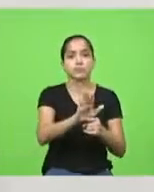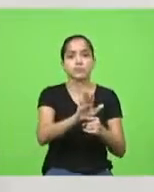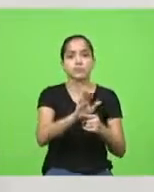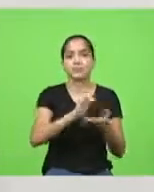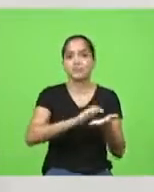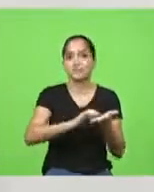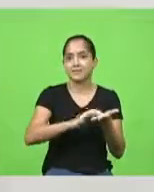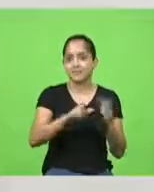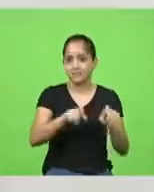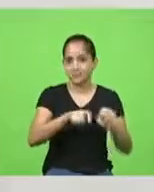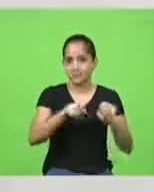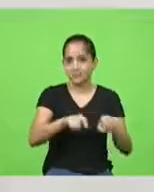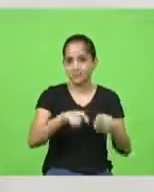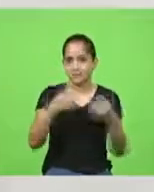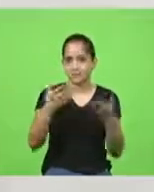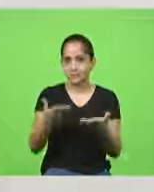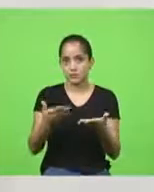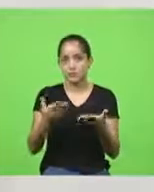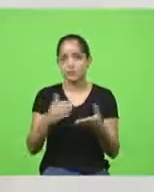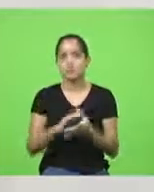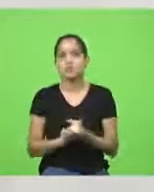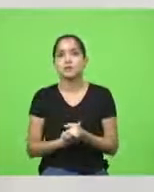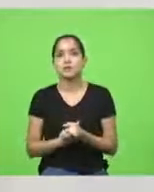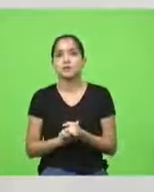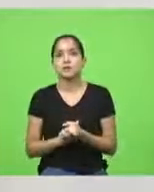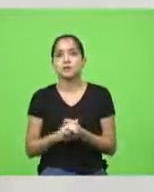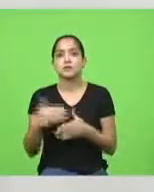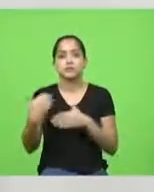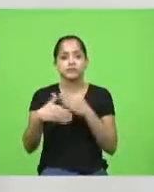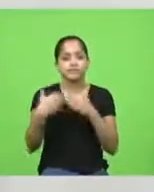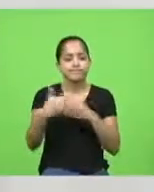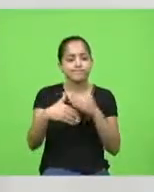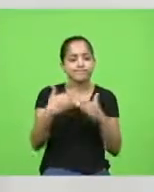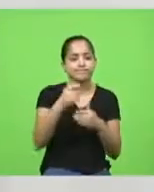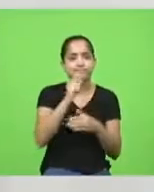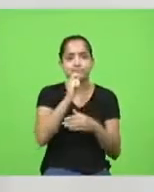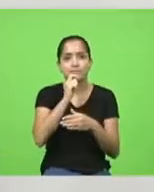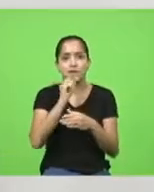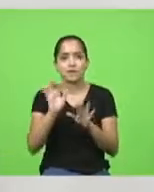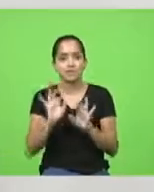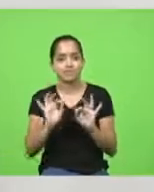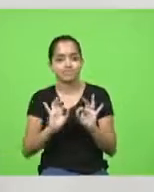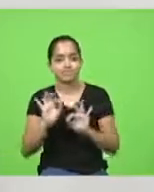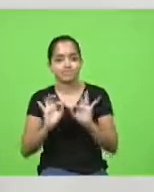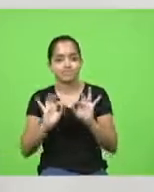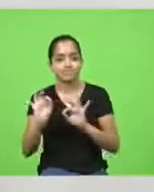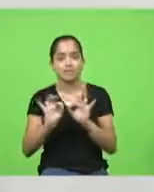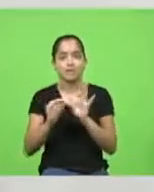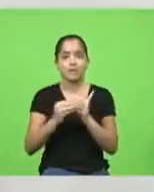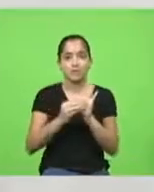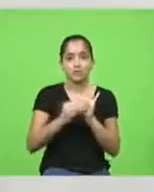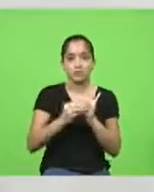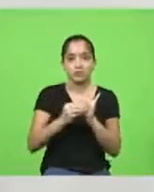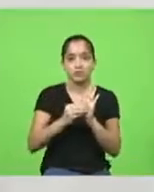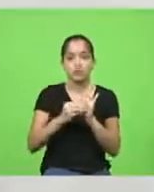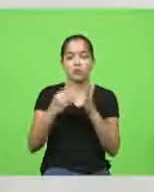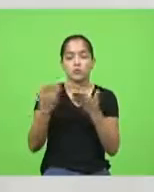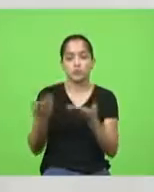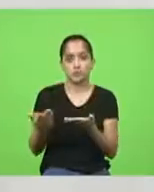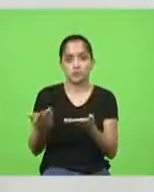Agricultura e os processos lá ainda não estavam bem formatados. Depois acabou indo para